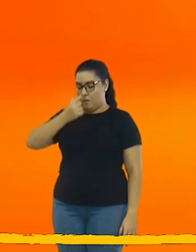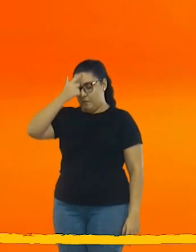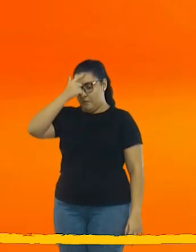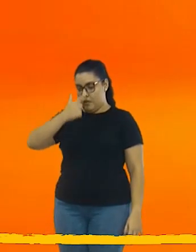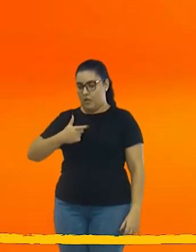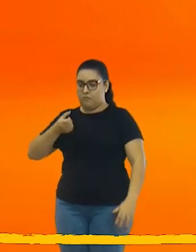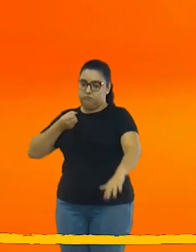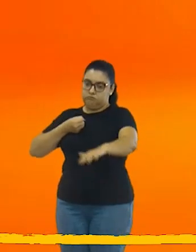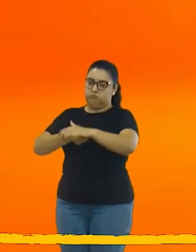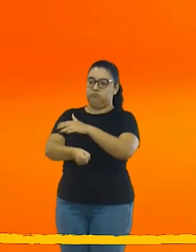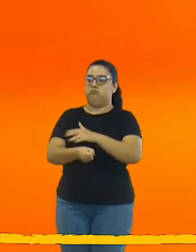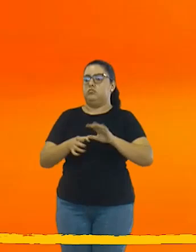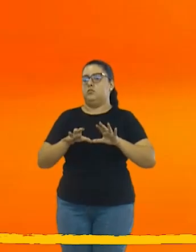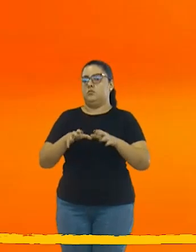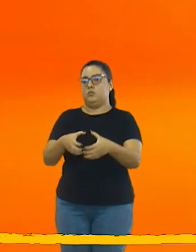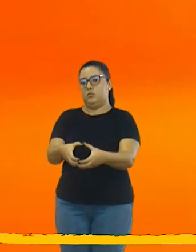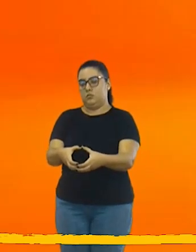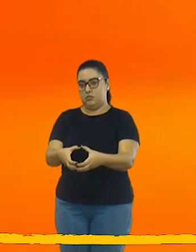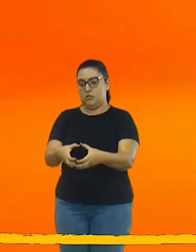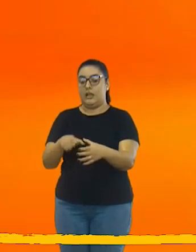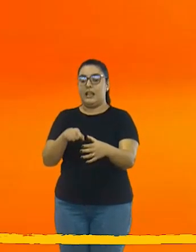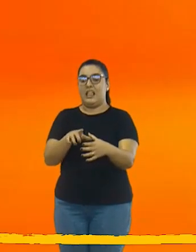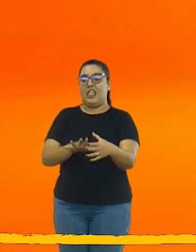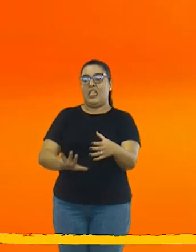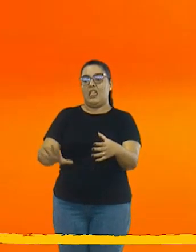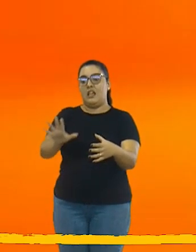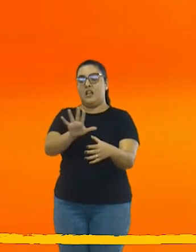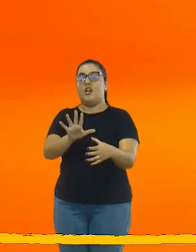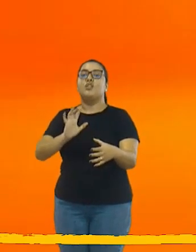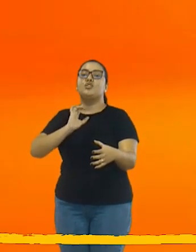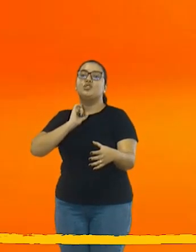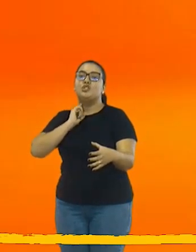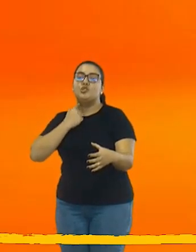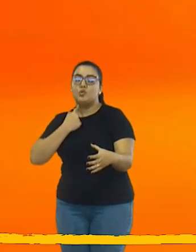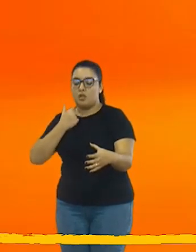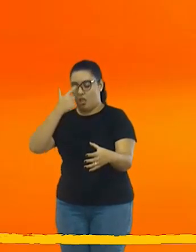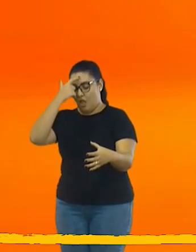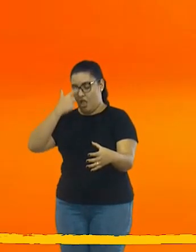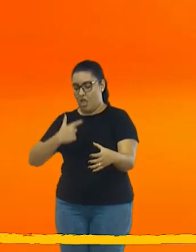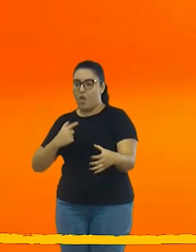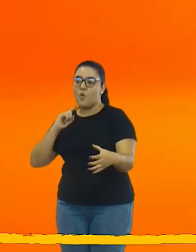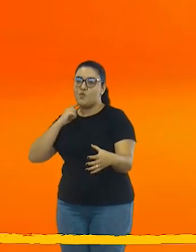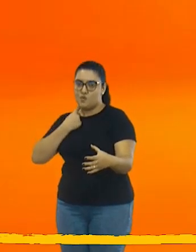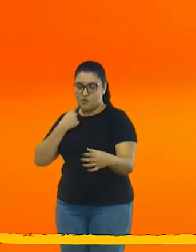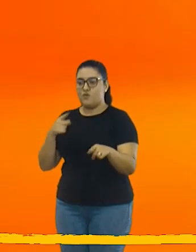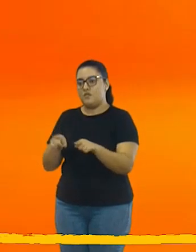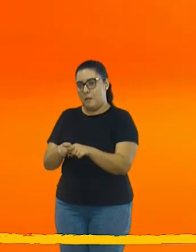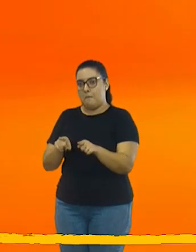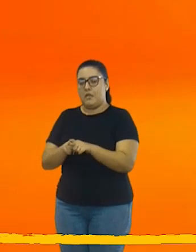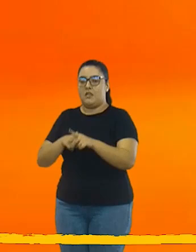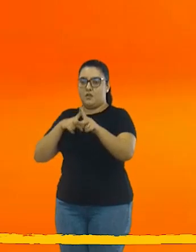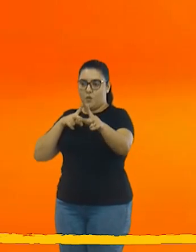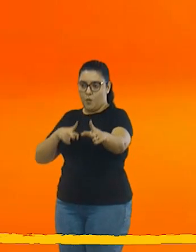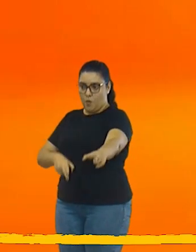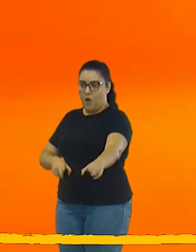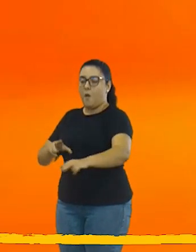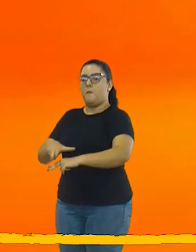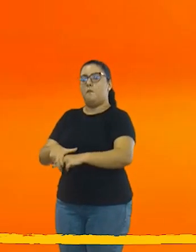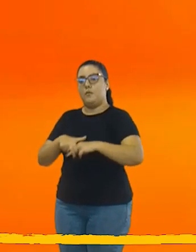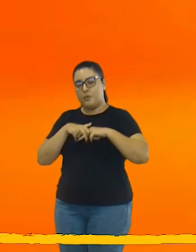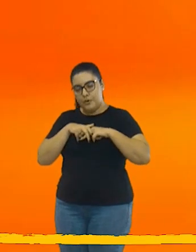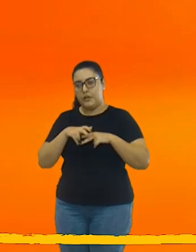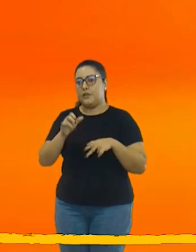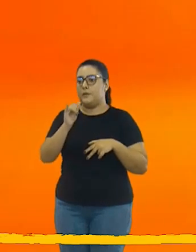do meio. E se o meio é hostil, o homem se desumaniza. Daí a presença